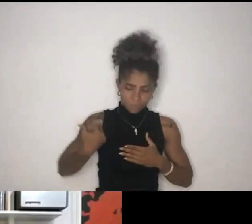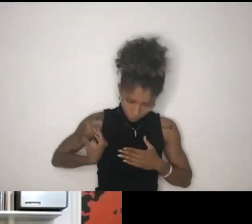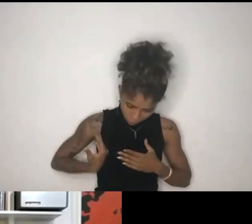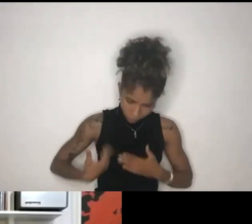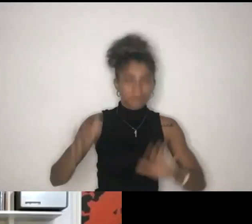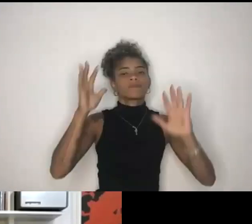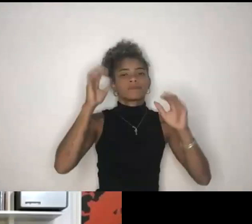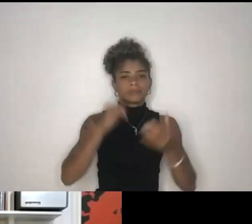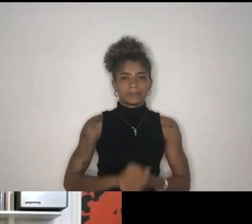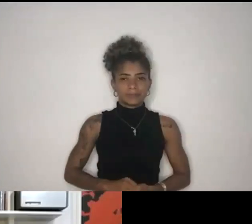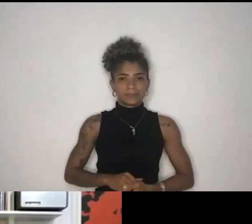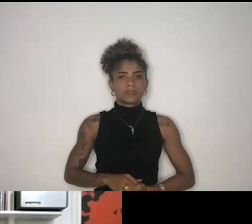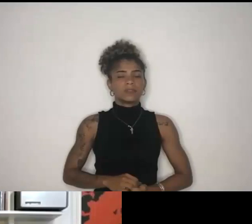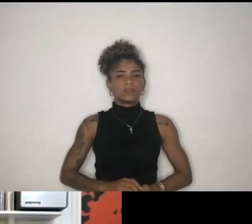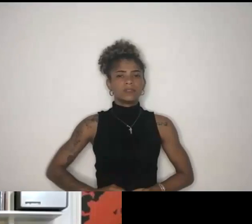mundo